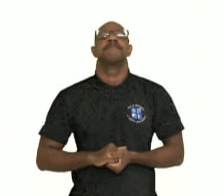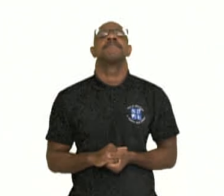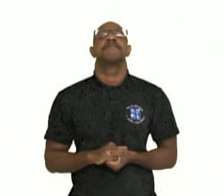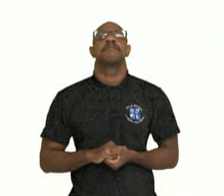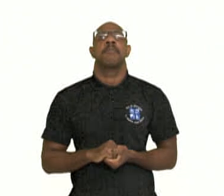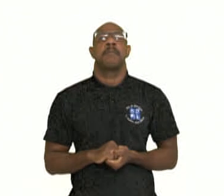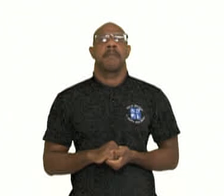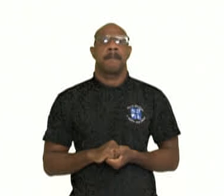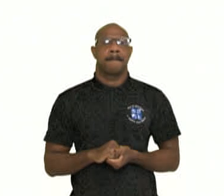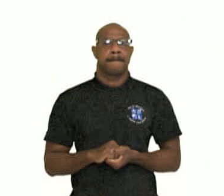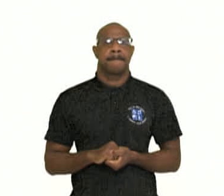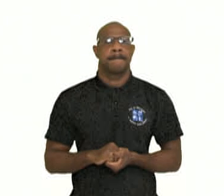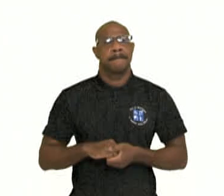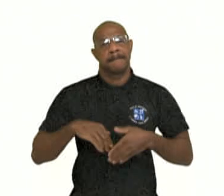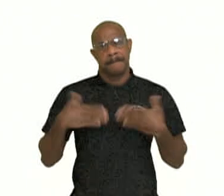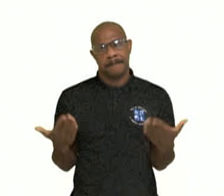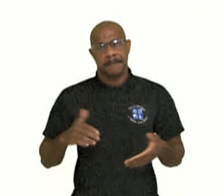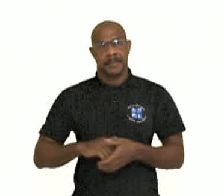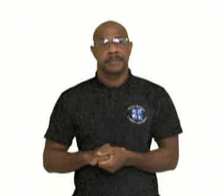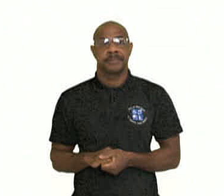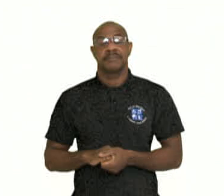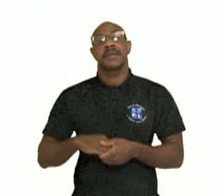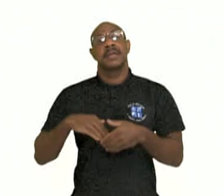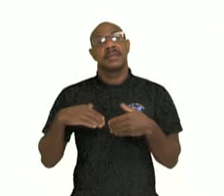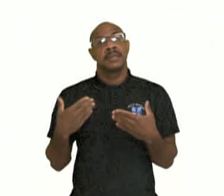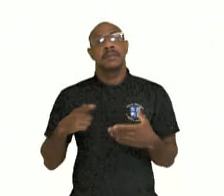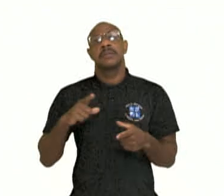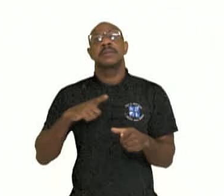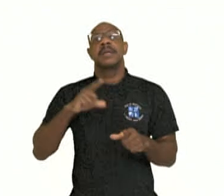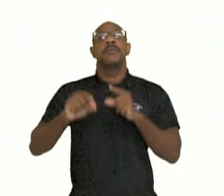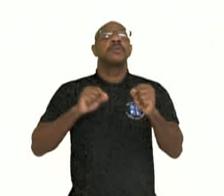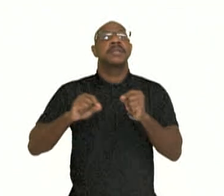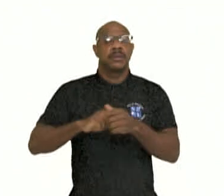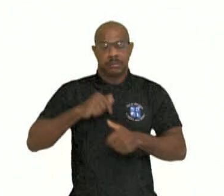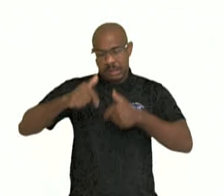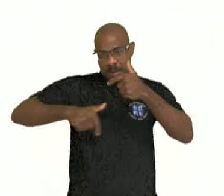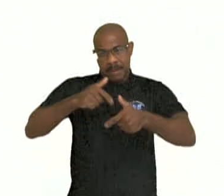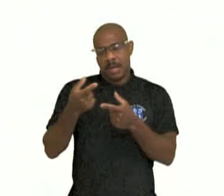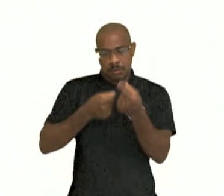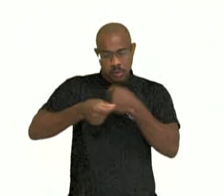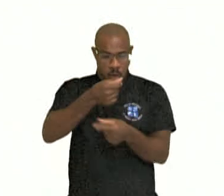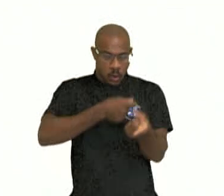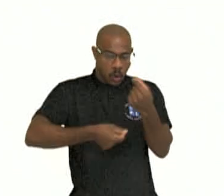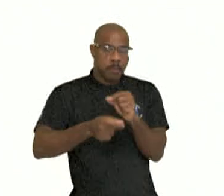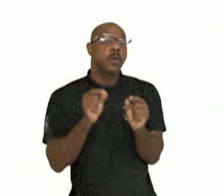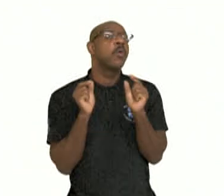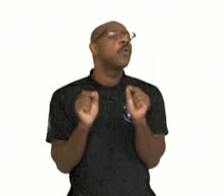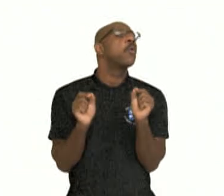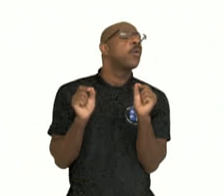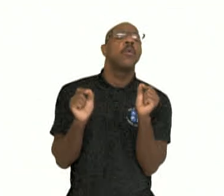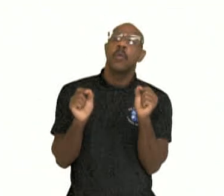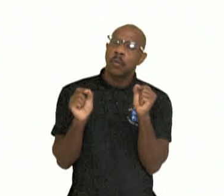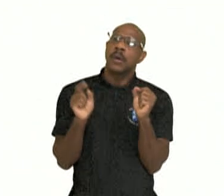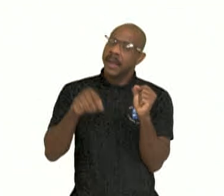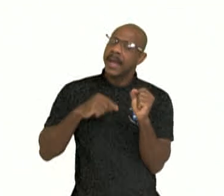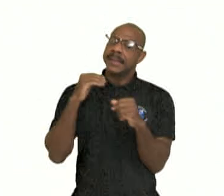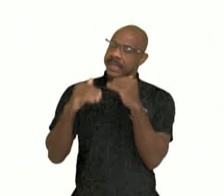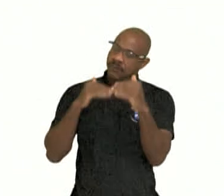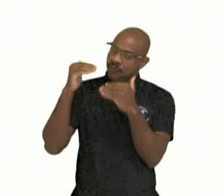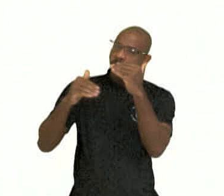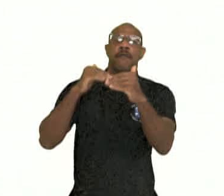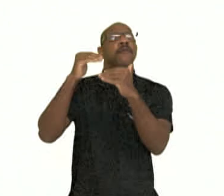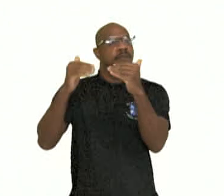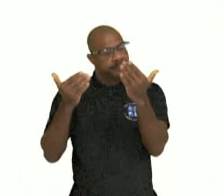expansão desse território. E a partir daí nós vamos ter atividades econômicas que são